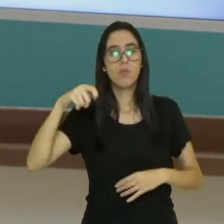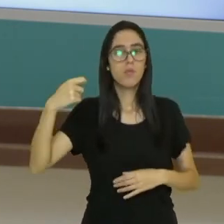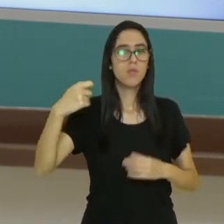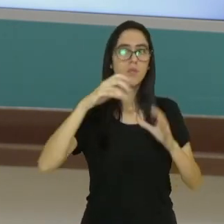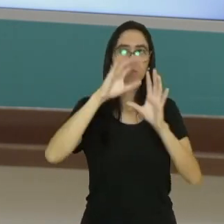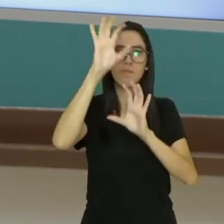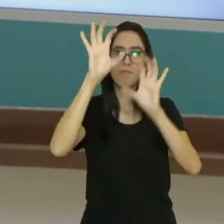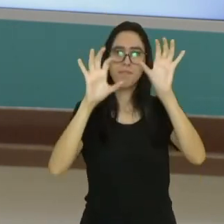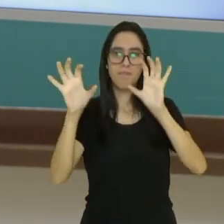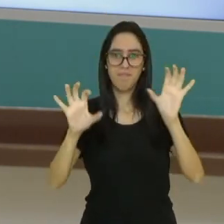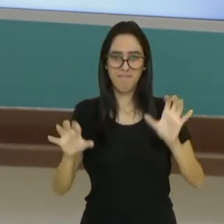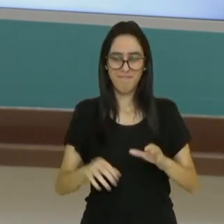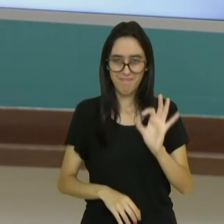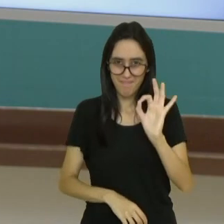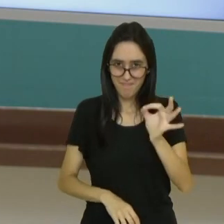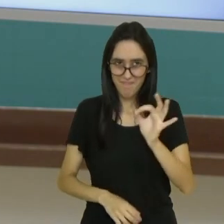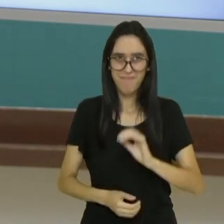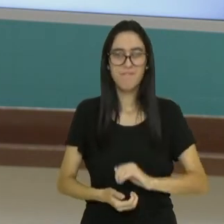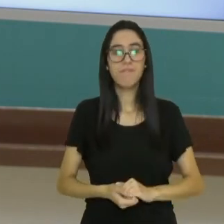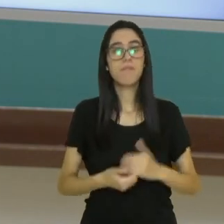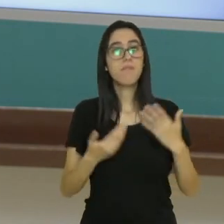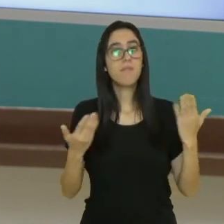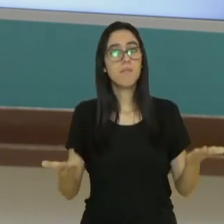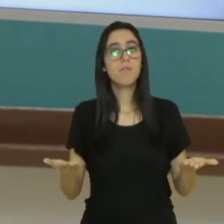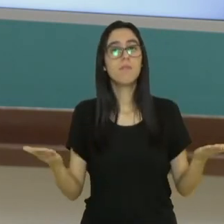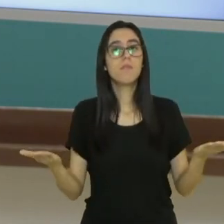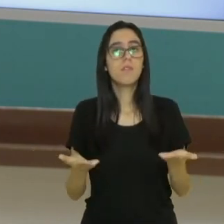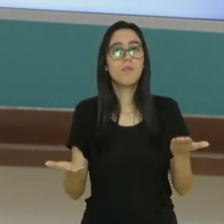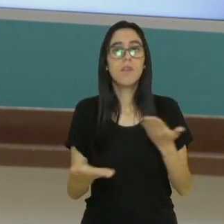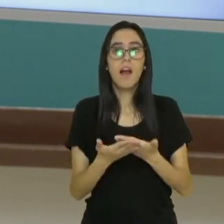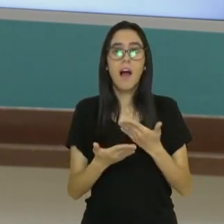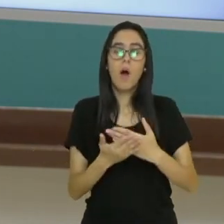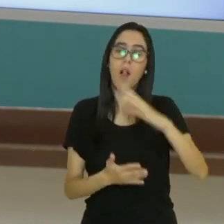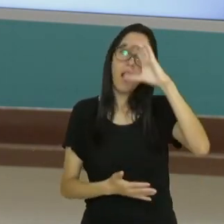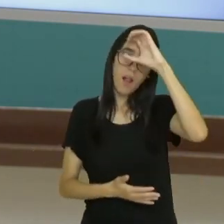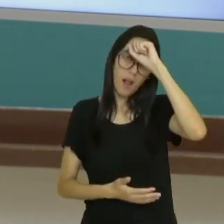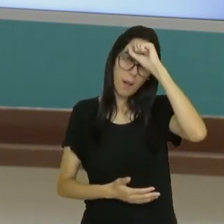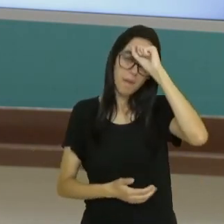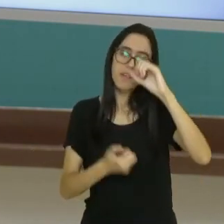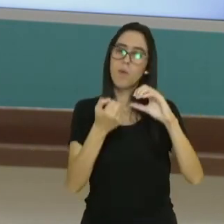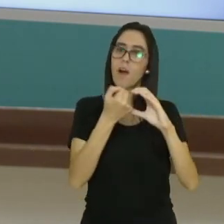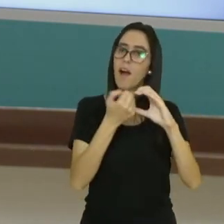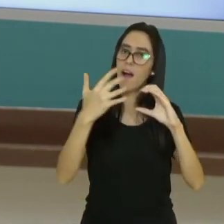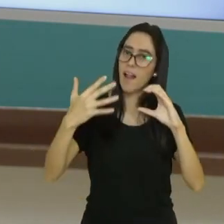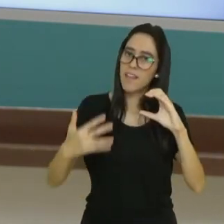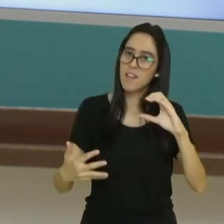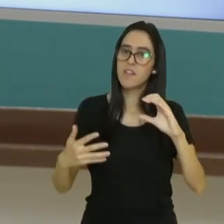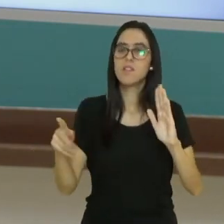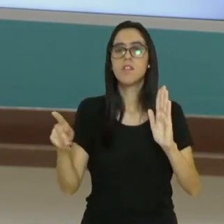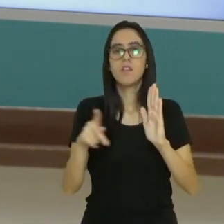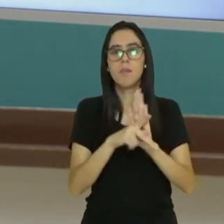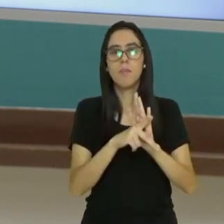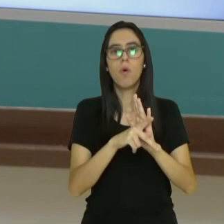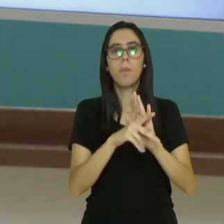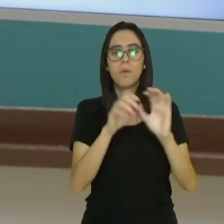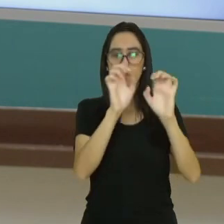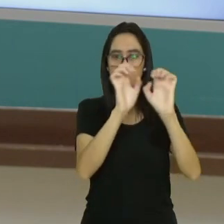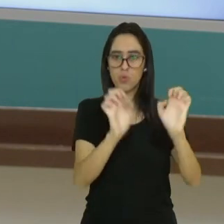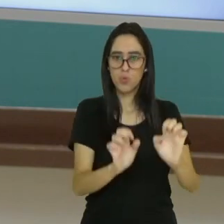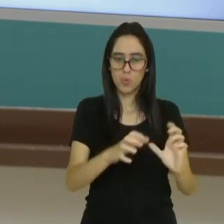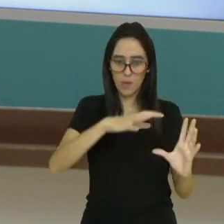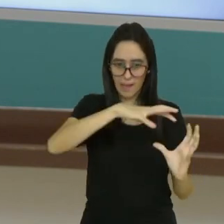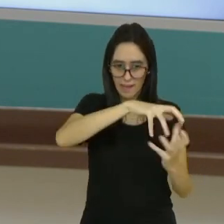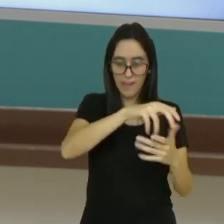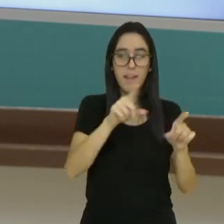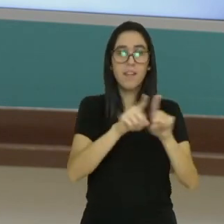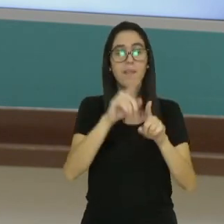no planeta Terra, certo? Então, estudamos essas características da estrutura interna da Terra, a